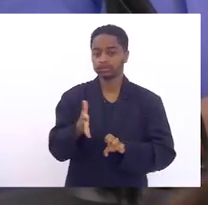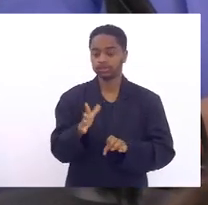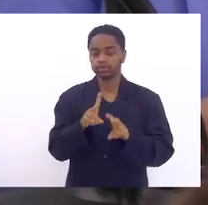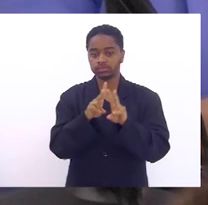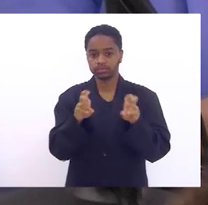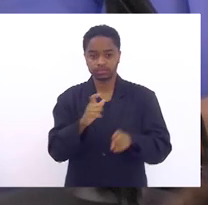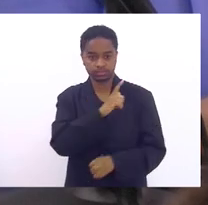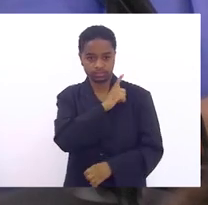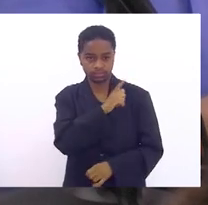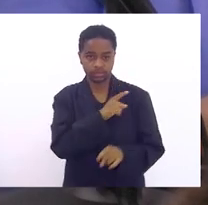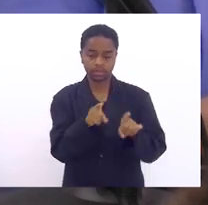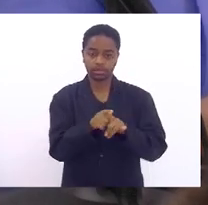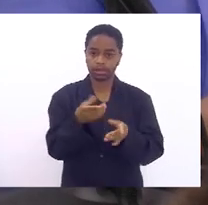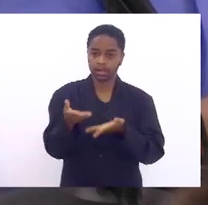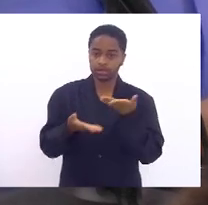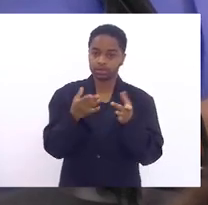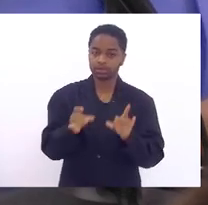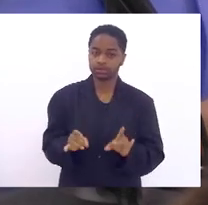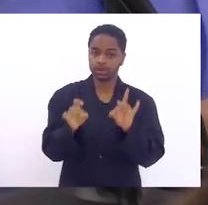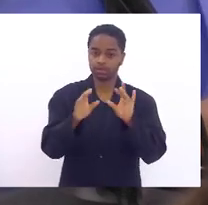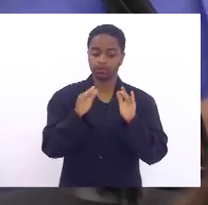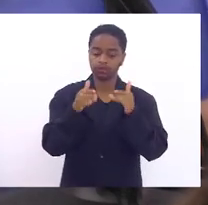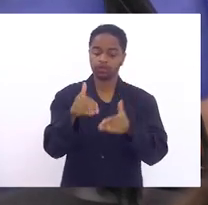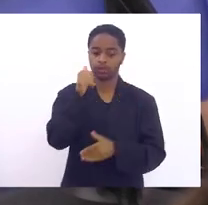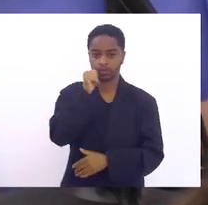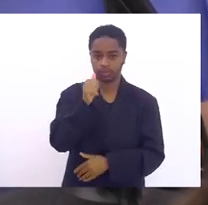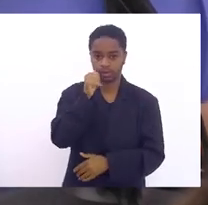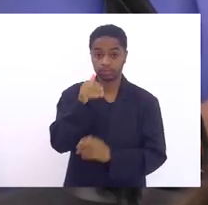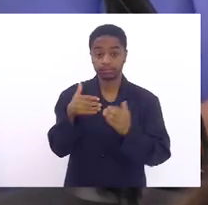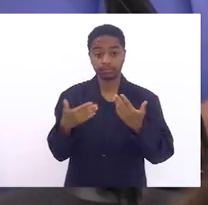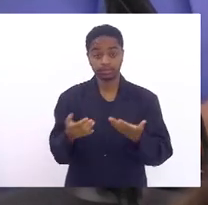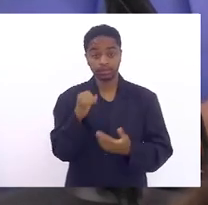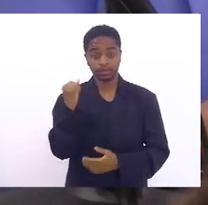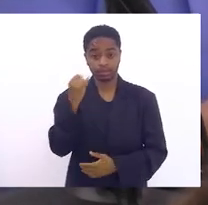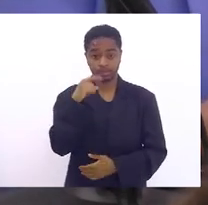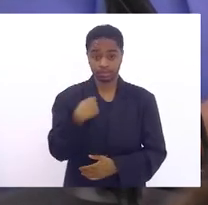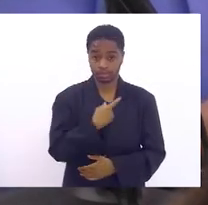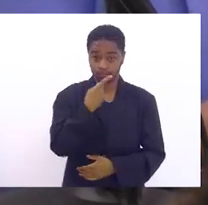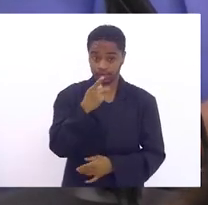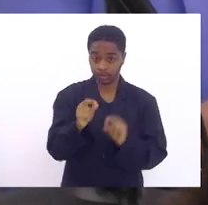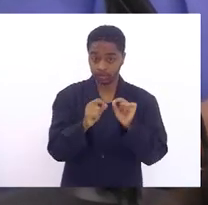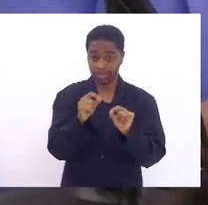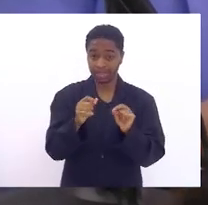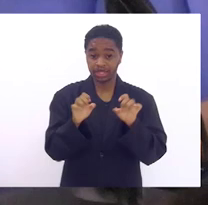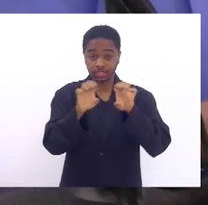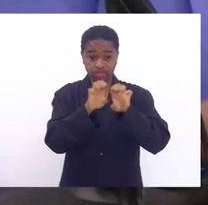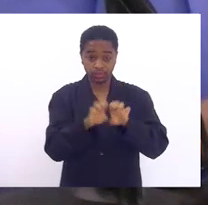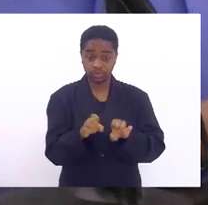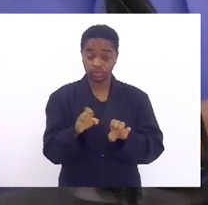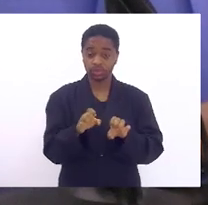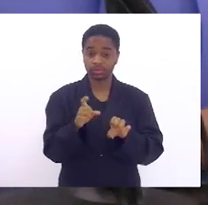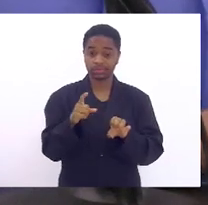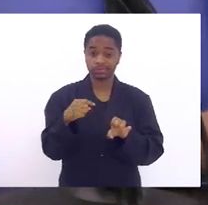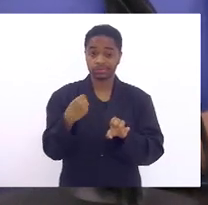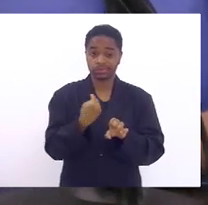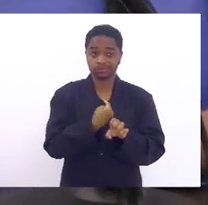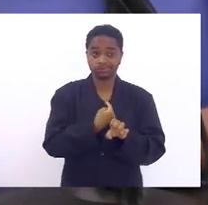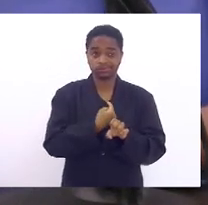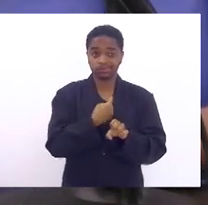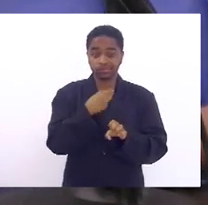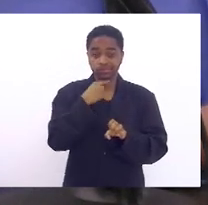atendimento especializado às mulheres Então acho que é importante a gente falar que são estruturas que não tem visibilidade que a gente gostaria que